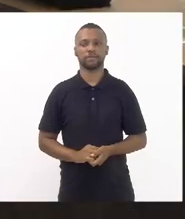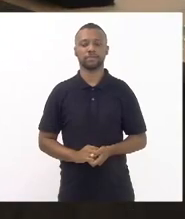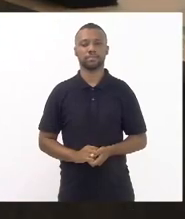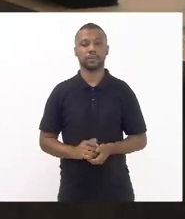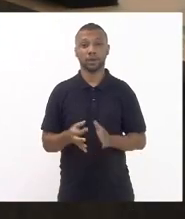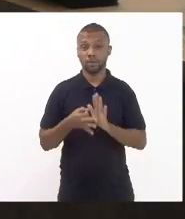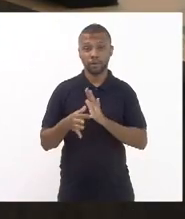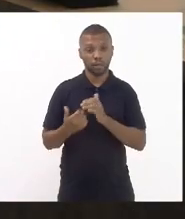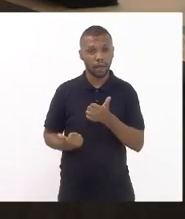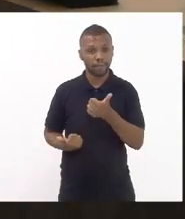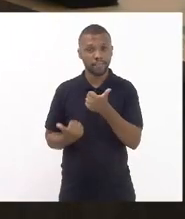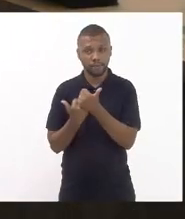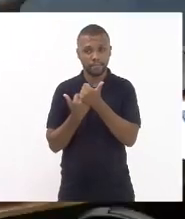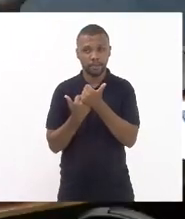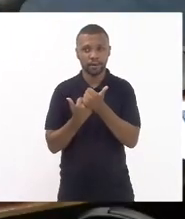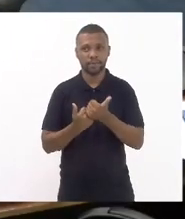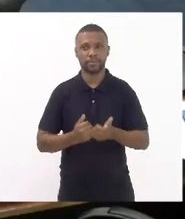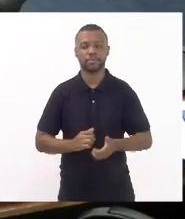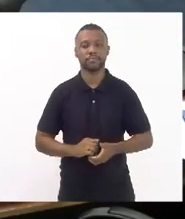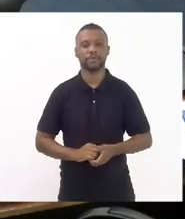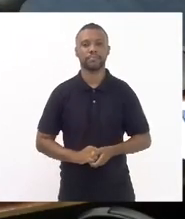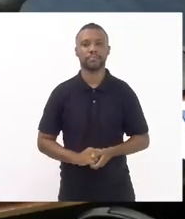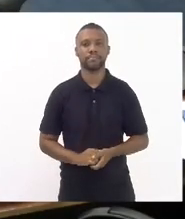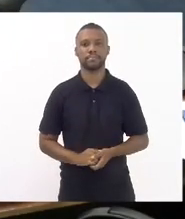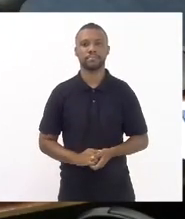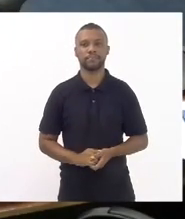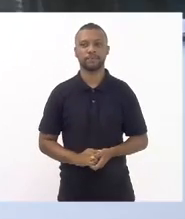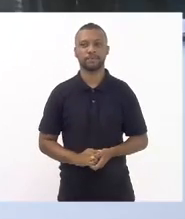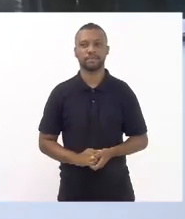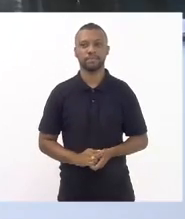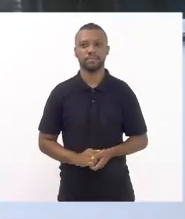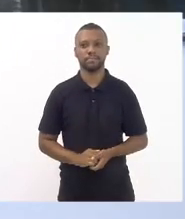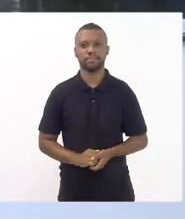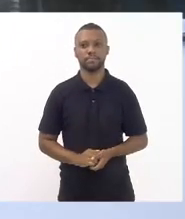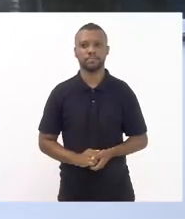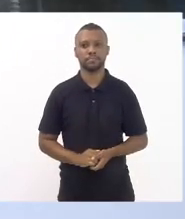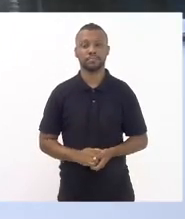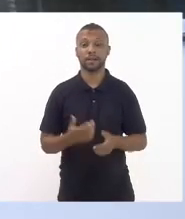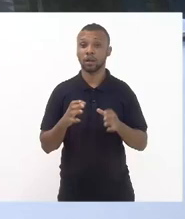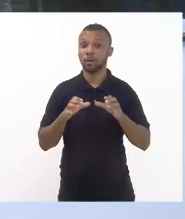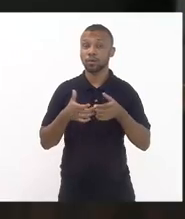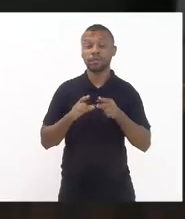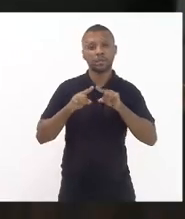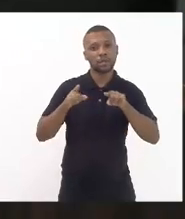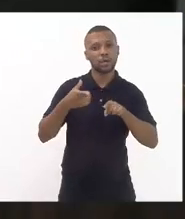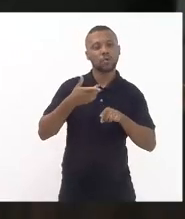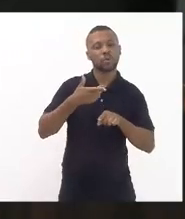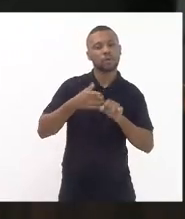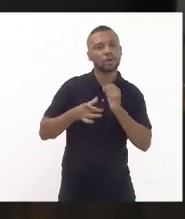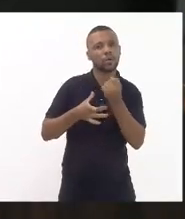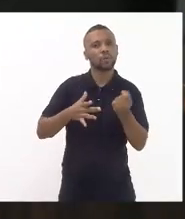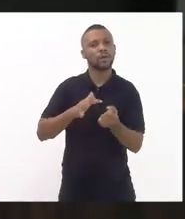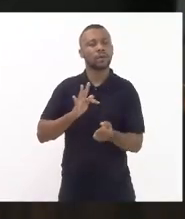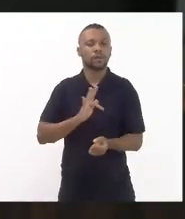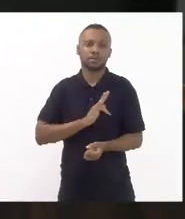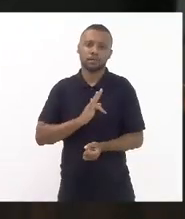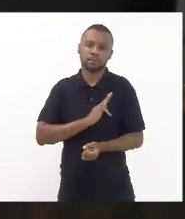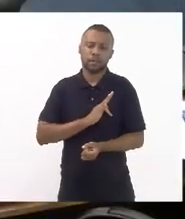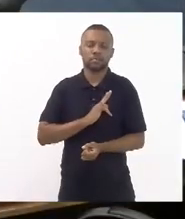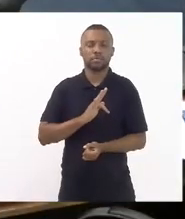Parecer é favorável, senhor presidente. Pela Comissão de Segurança Pública, deputado delegado Carlos Augusto.